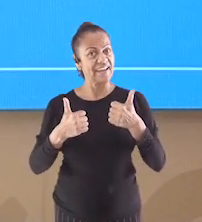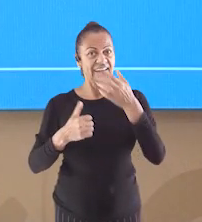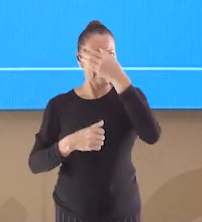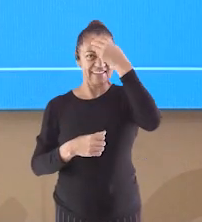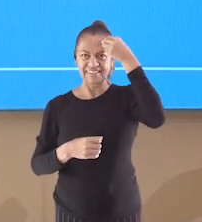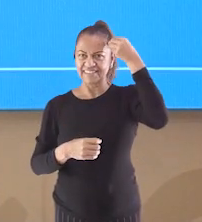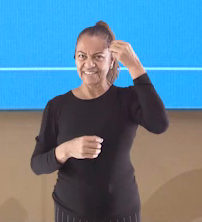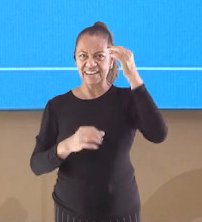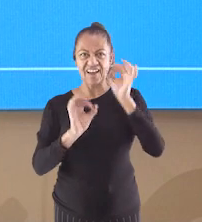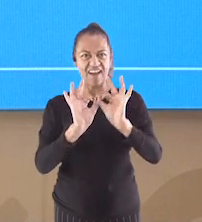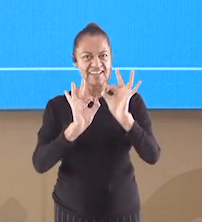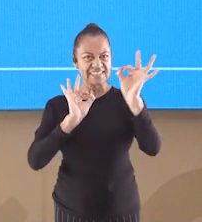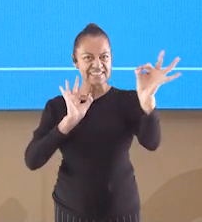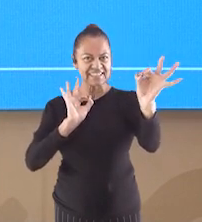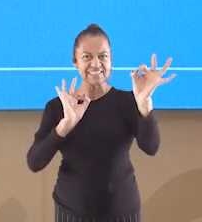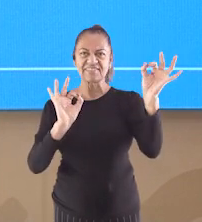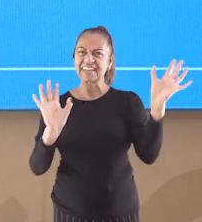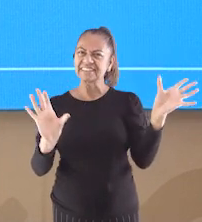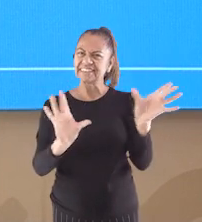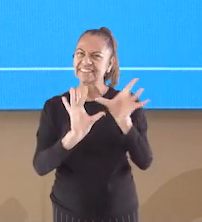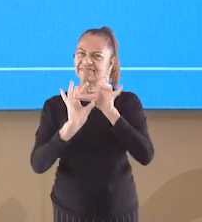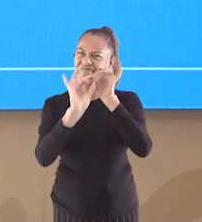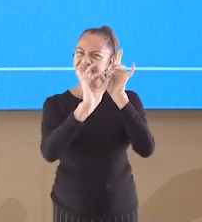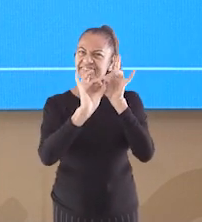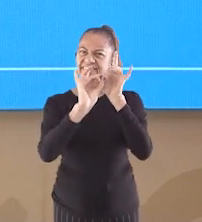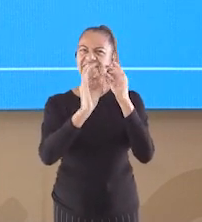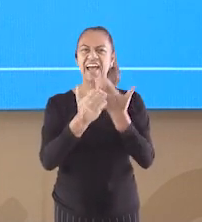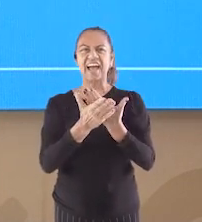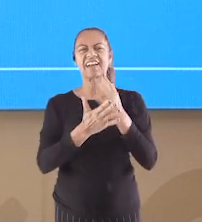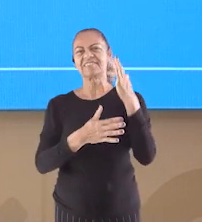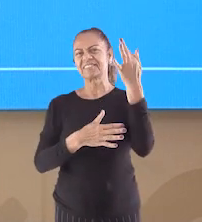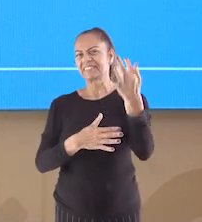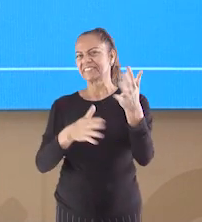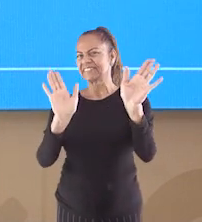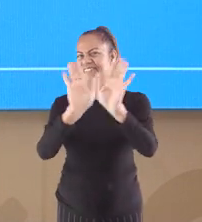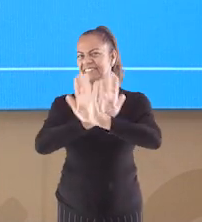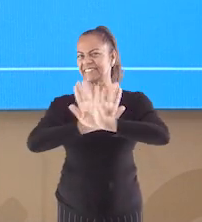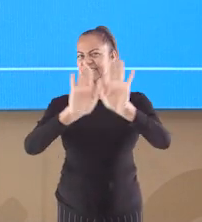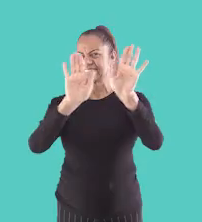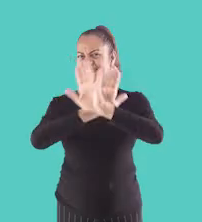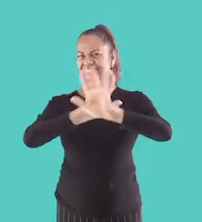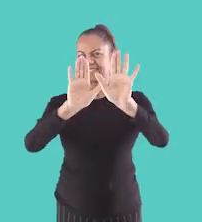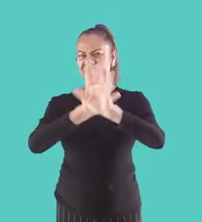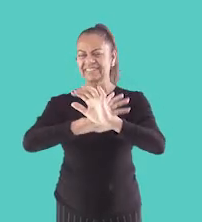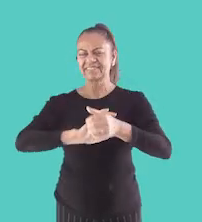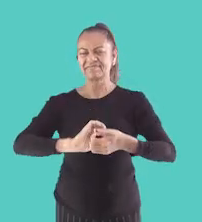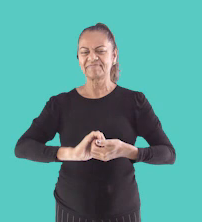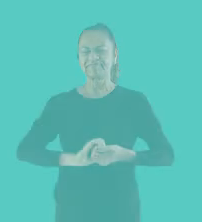não se esqueçam, mesmo distantes, estamos juntos. Até a próxima aula. Tchau, tchau.